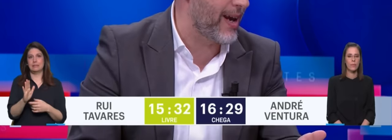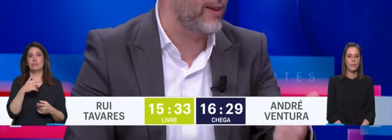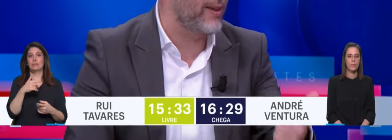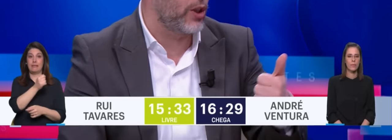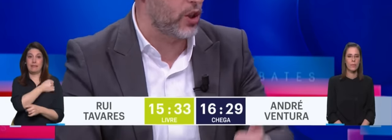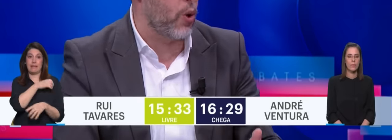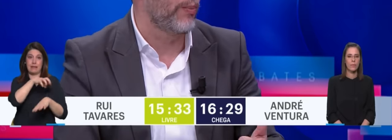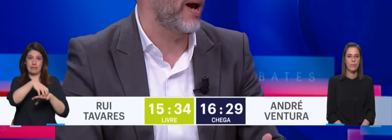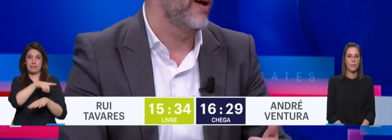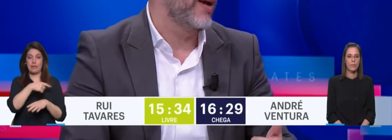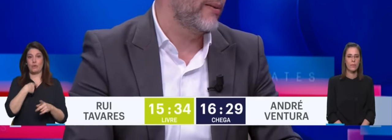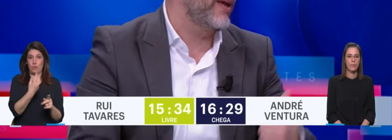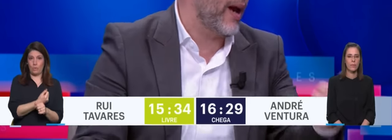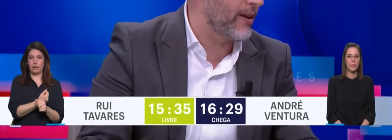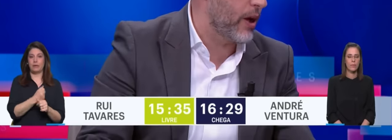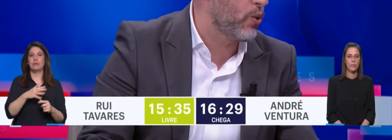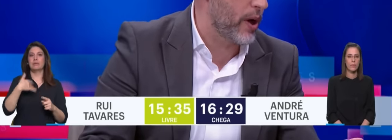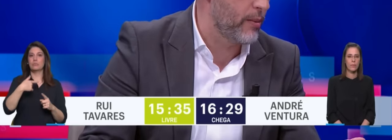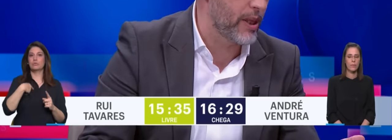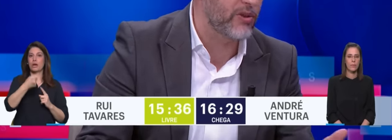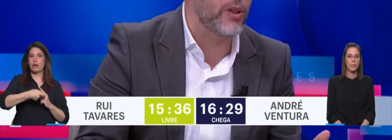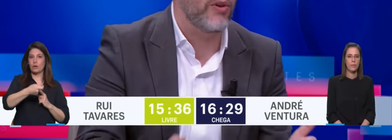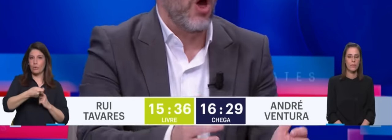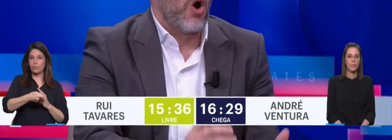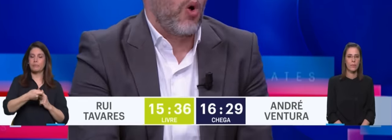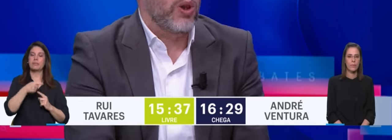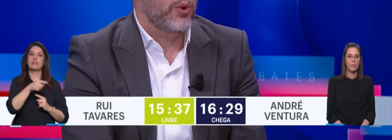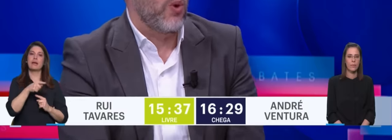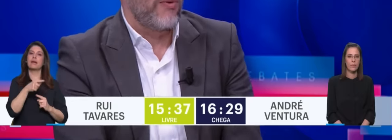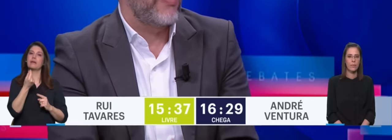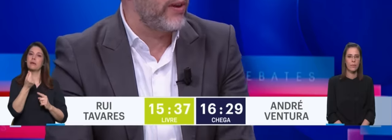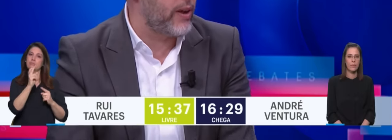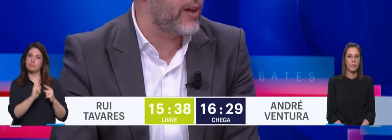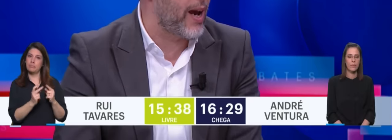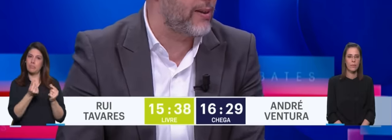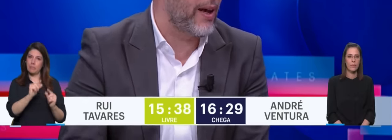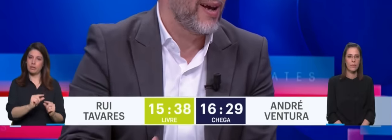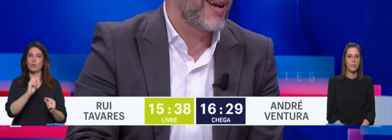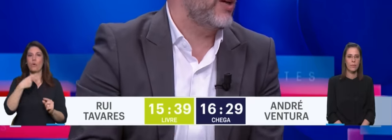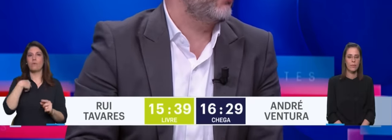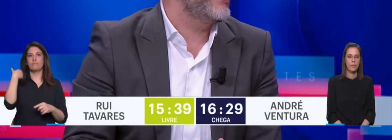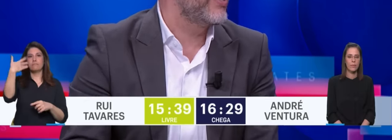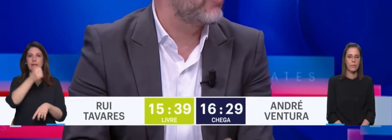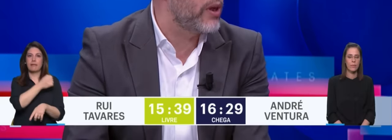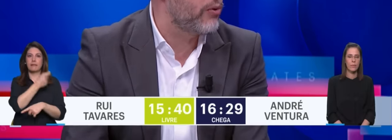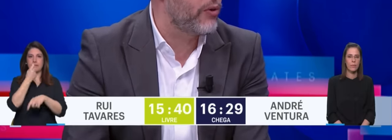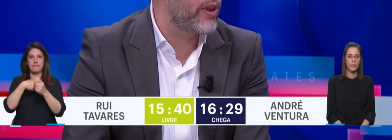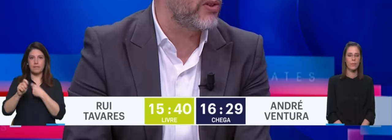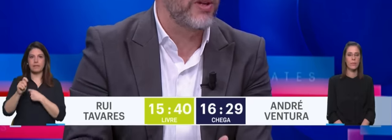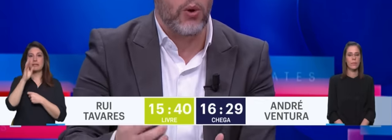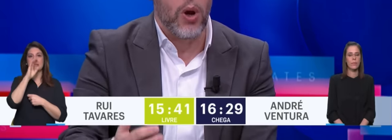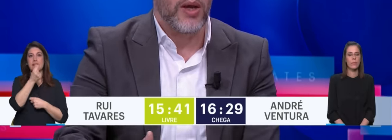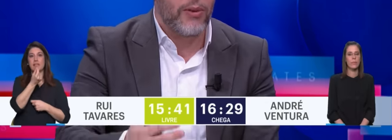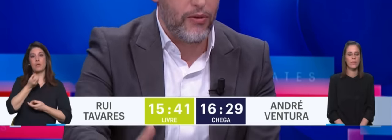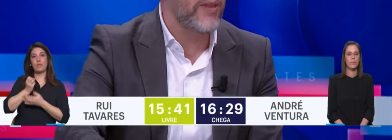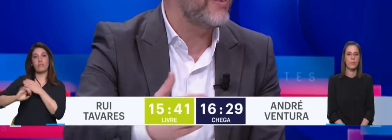aquela casa que está a comprar tem que a arrendar no arrendamento acessível ou quando a pessoa vende essa casa caso ainda não não tenha devolvido esse